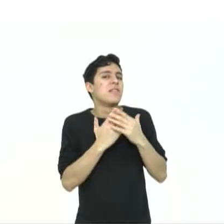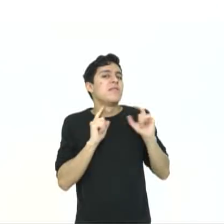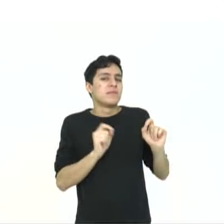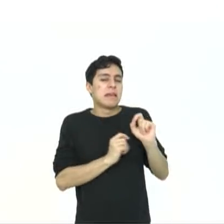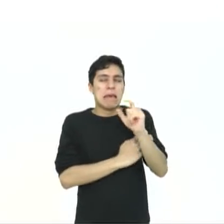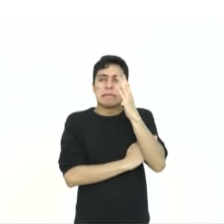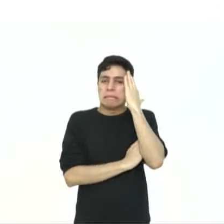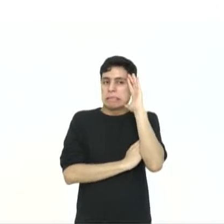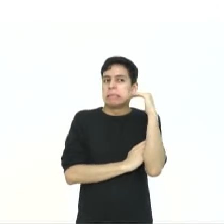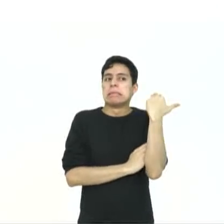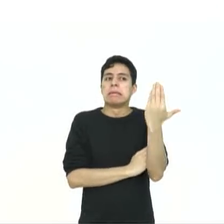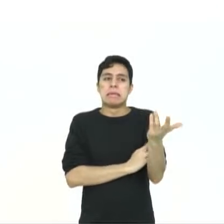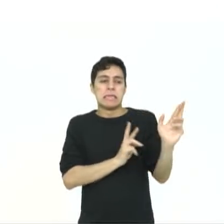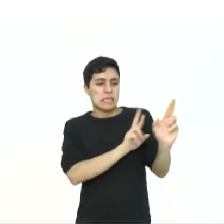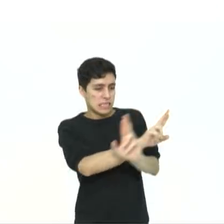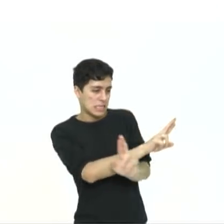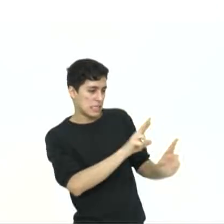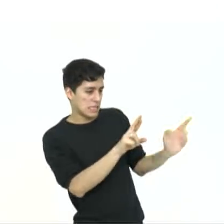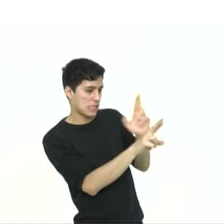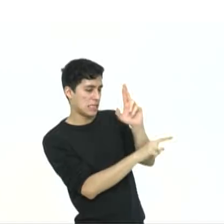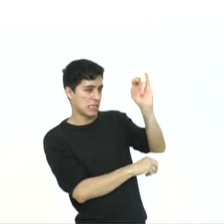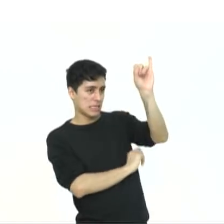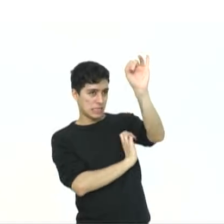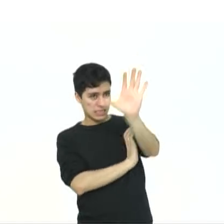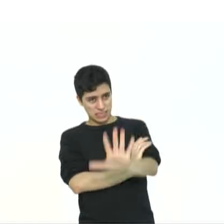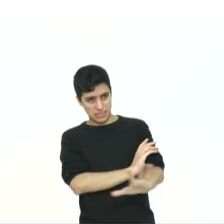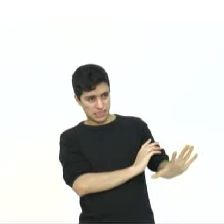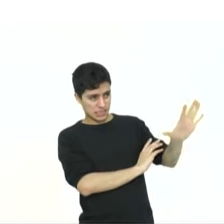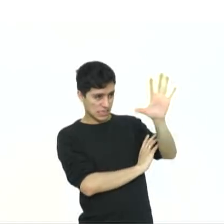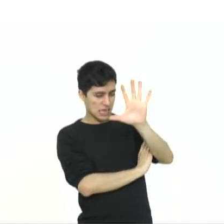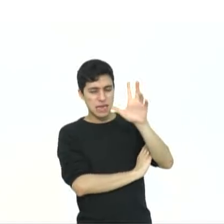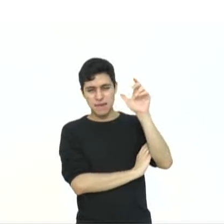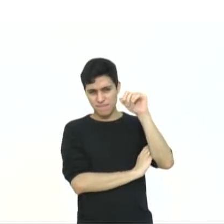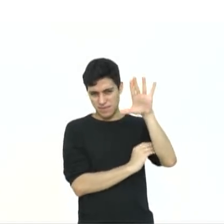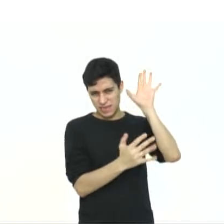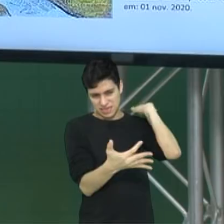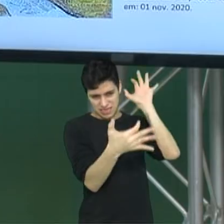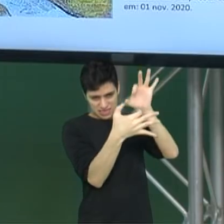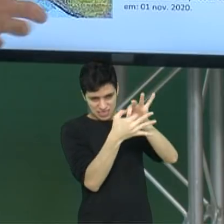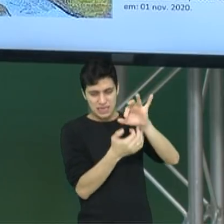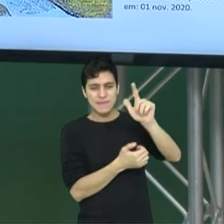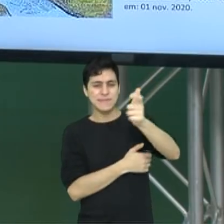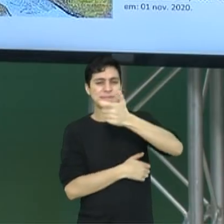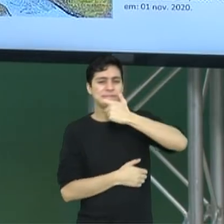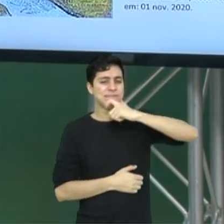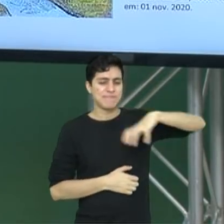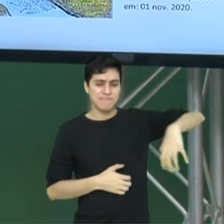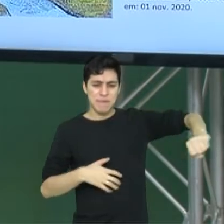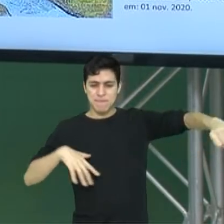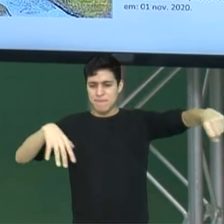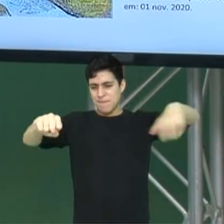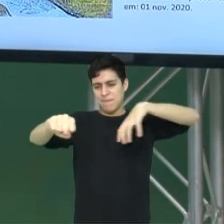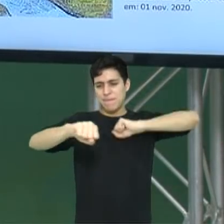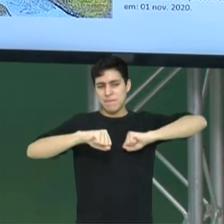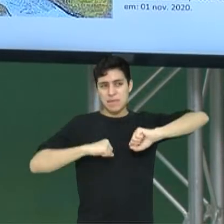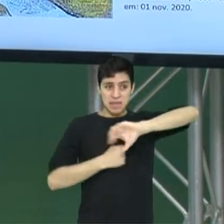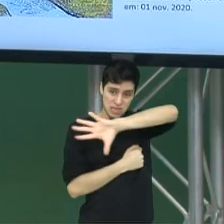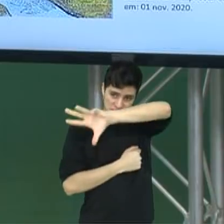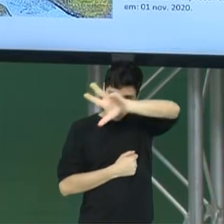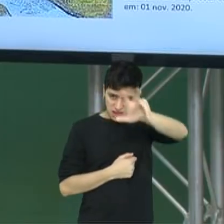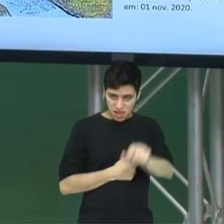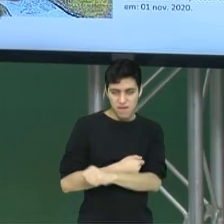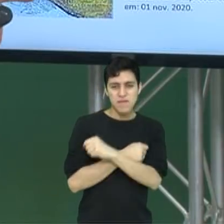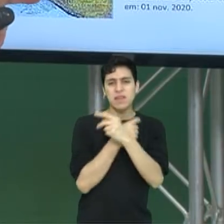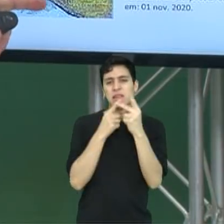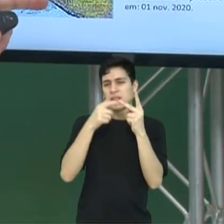relação tem essa imagem mais ligada a uma ideia da Inglaterra dominando várias regiões, né? A África,